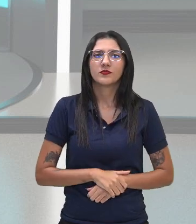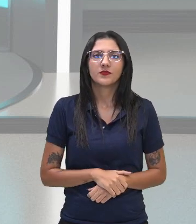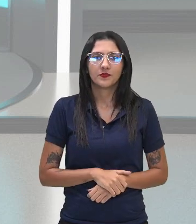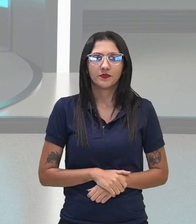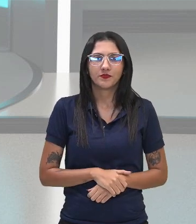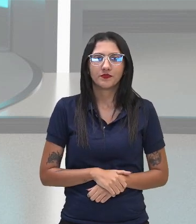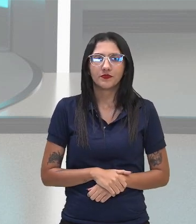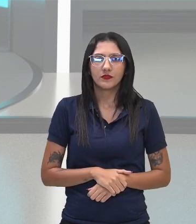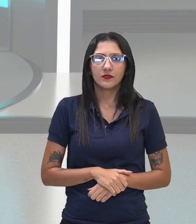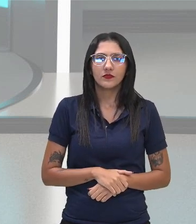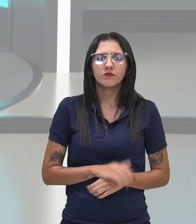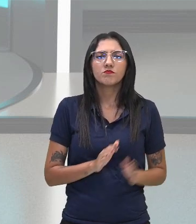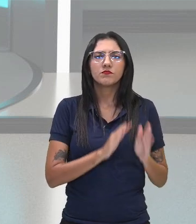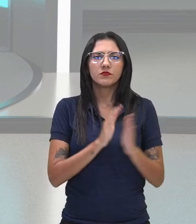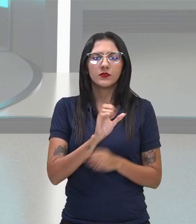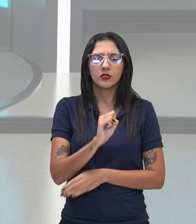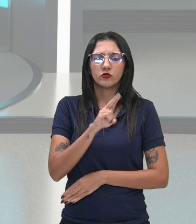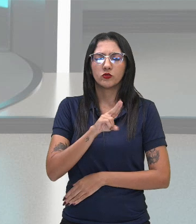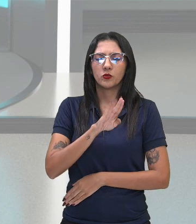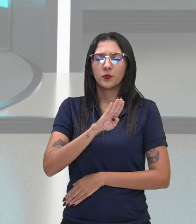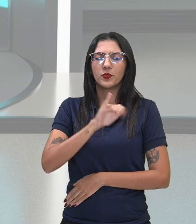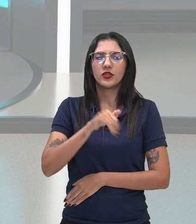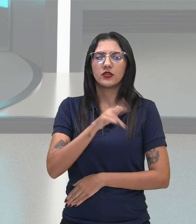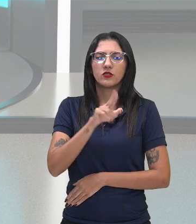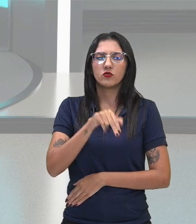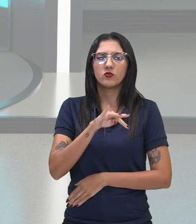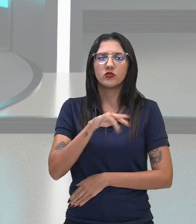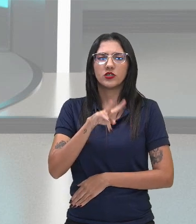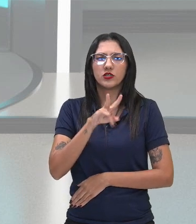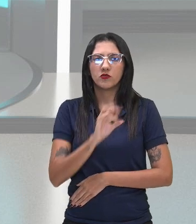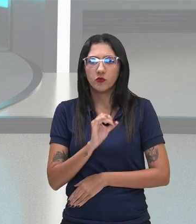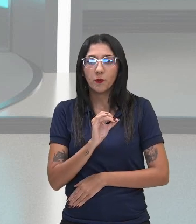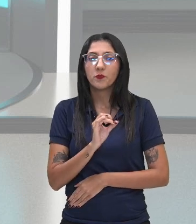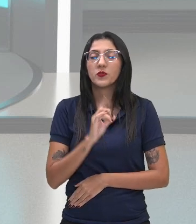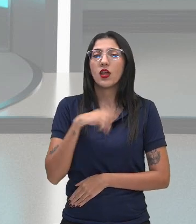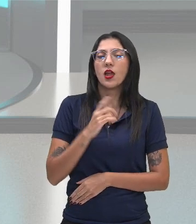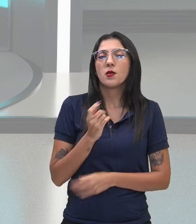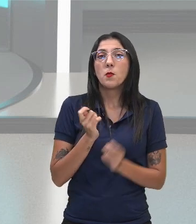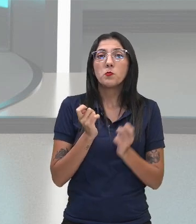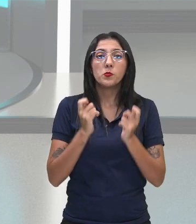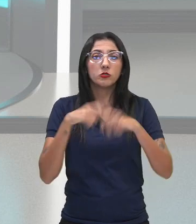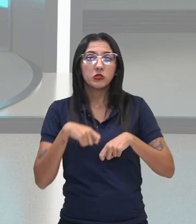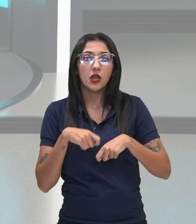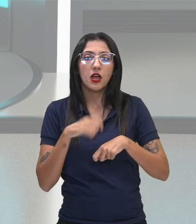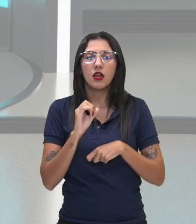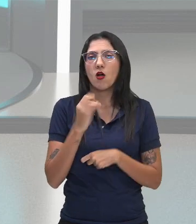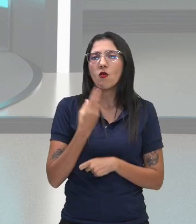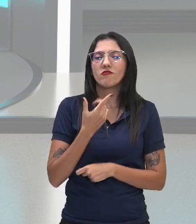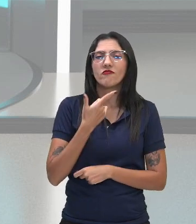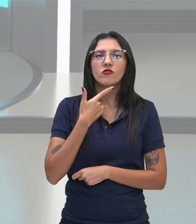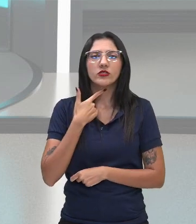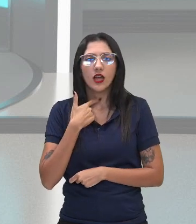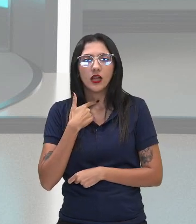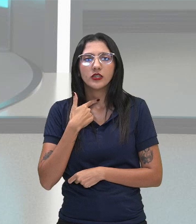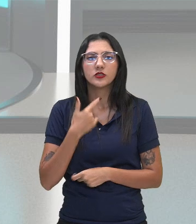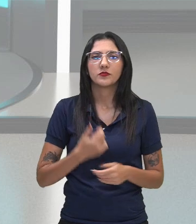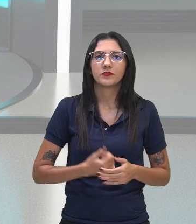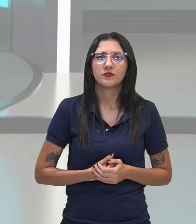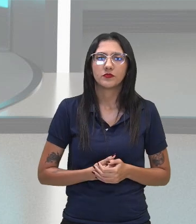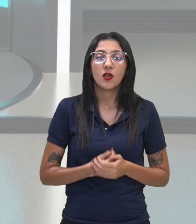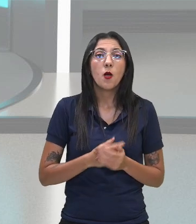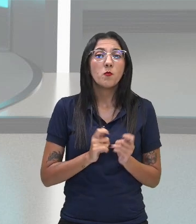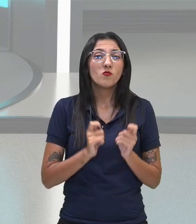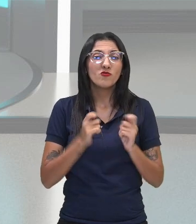modo subjuntivo expressa desejos e possibilidades. Para acontecer a